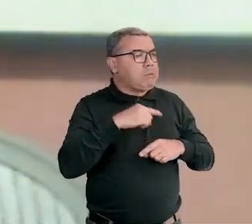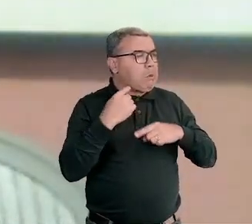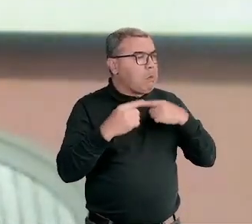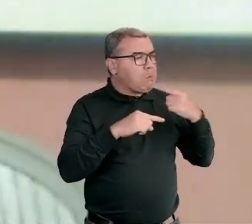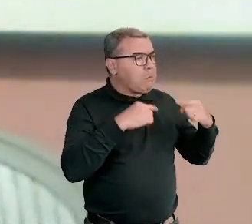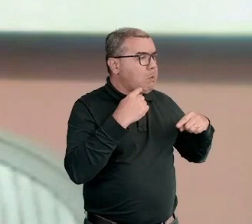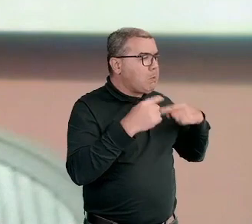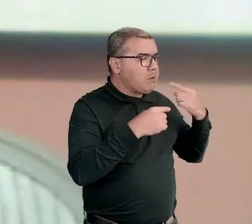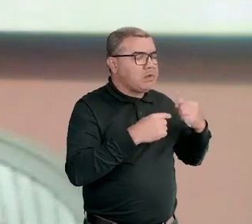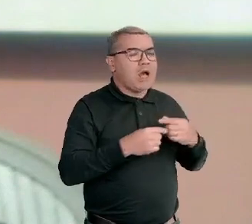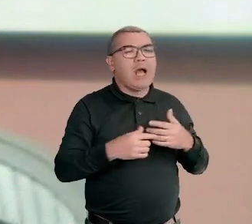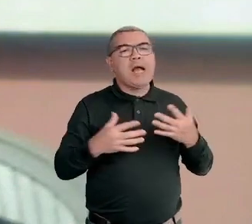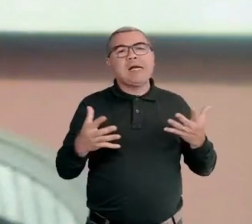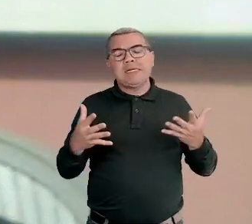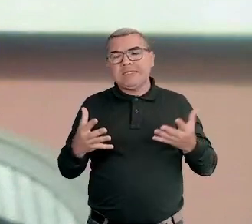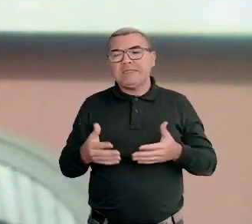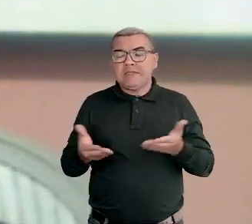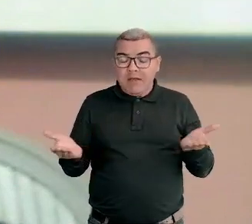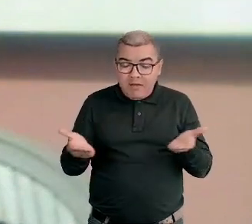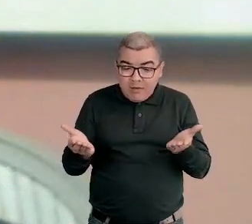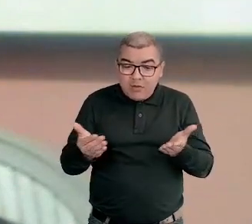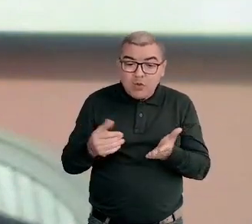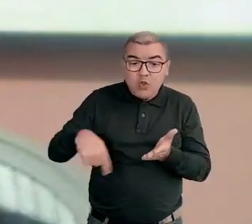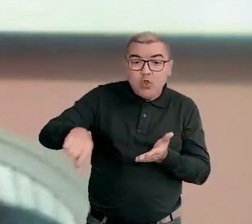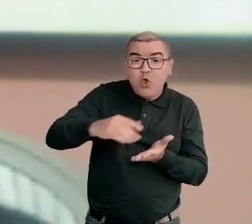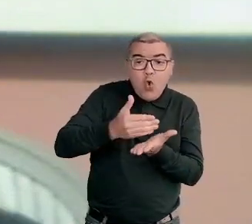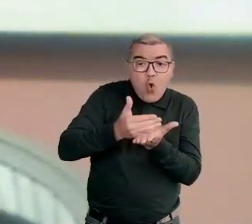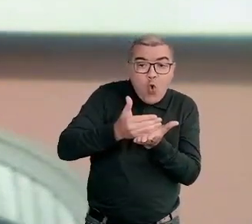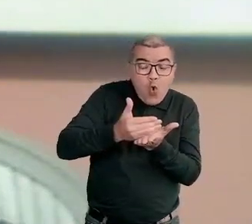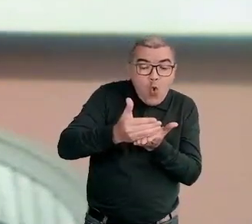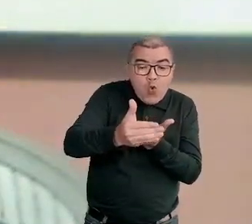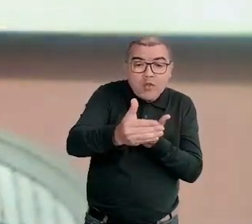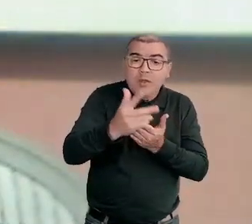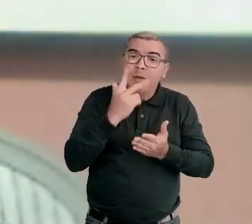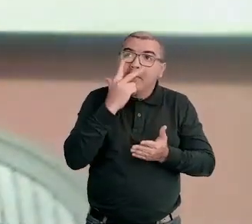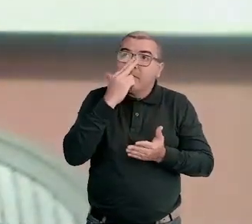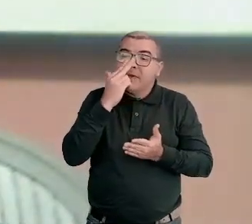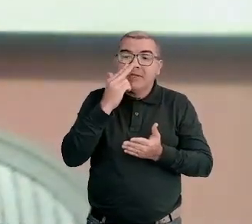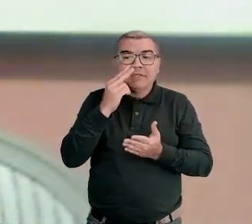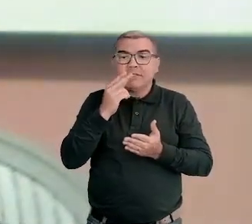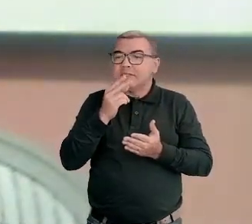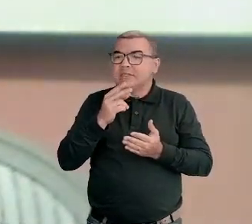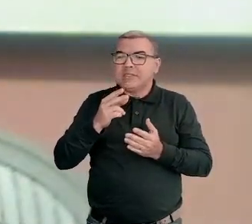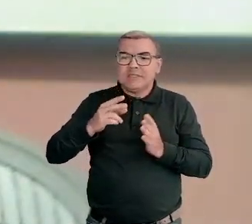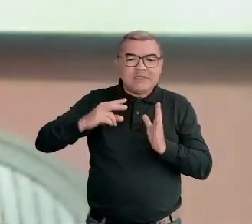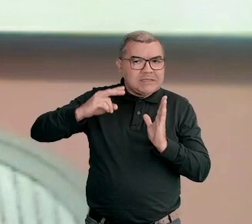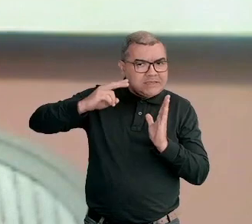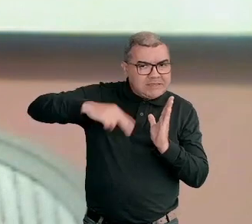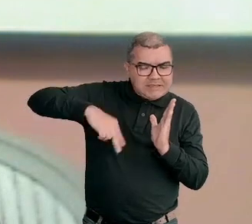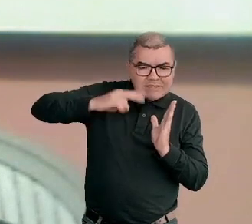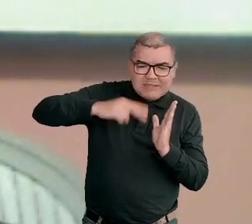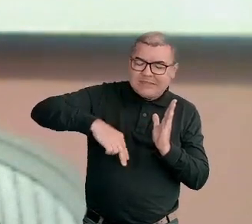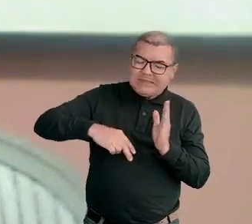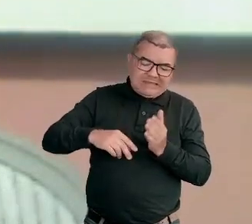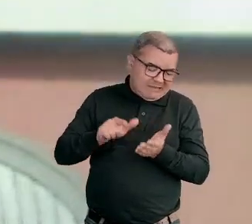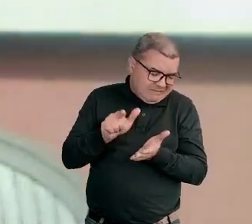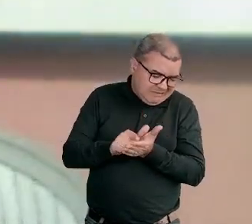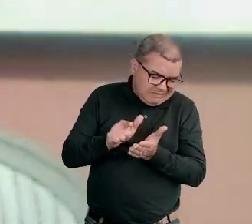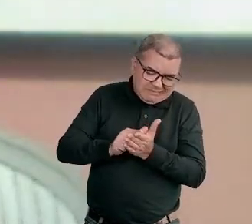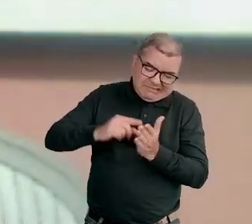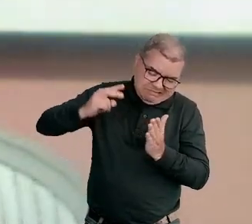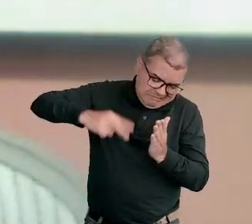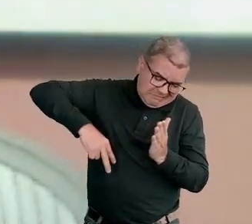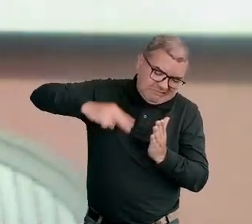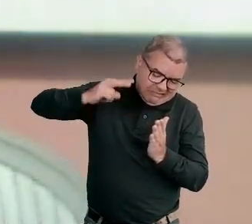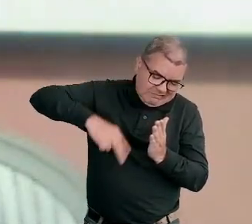doentes morriam, na verdade, de tromboembolismo, né? Nós iniciamos uma interminável rotina, né? Lendo papers e papers